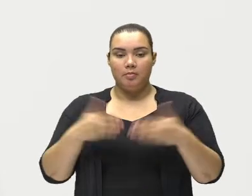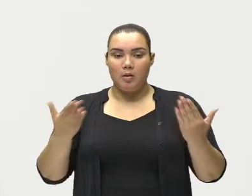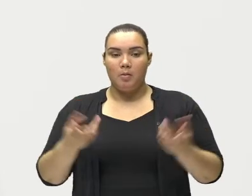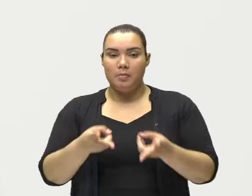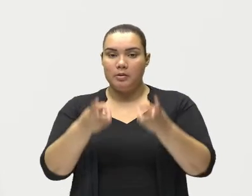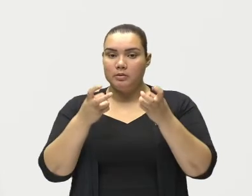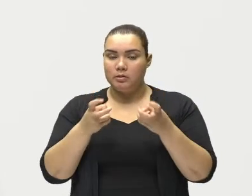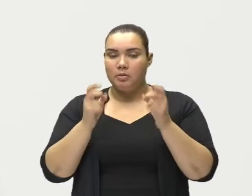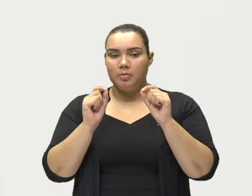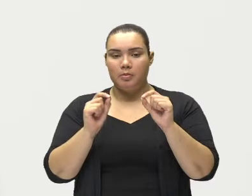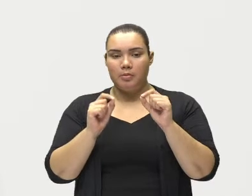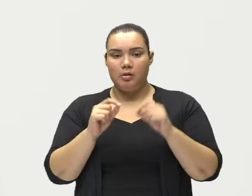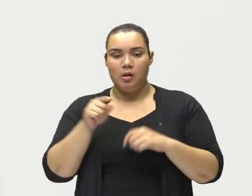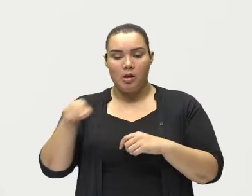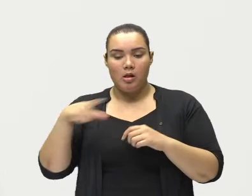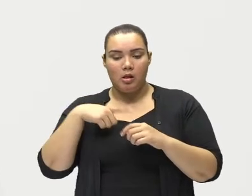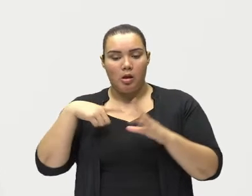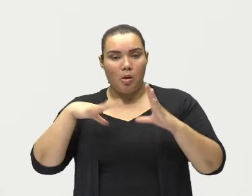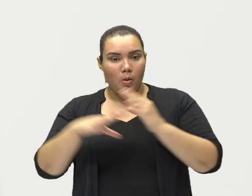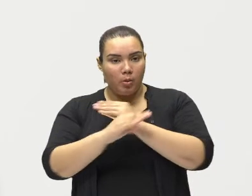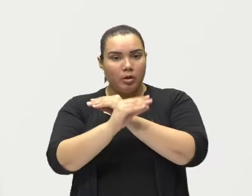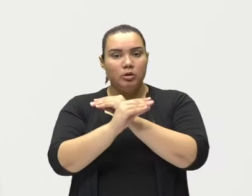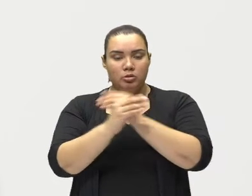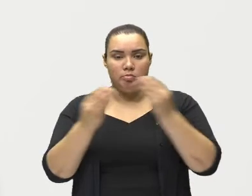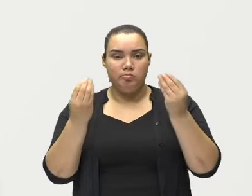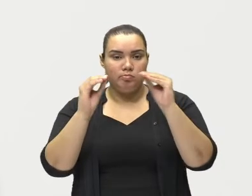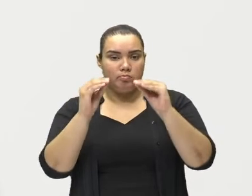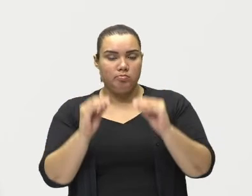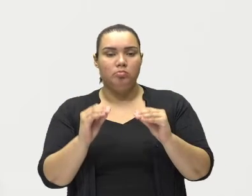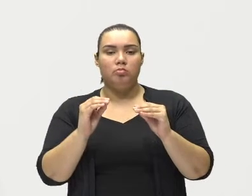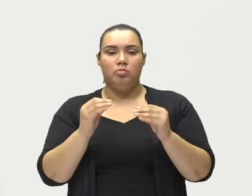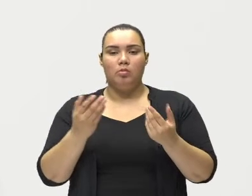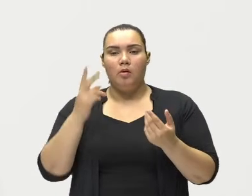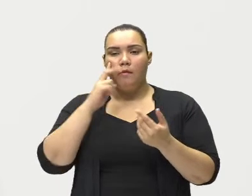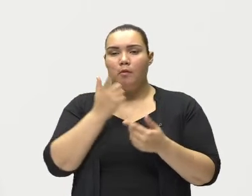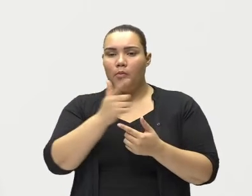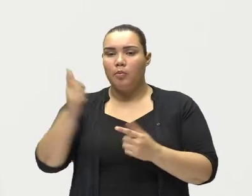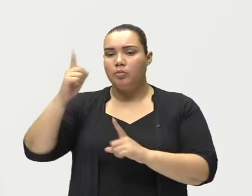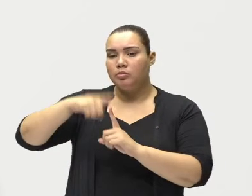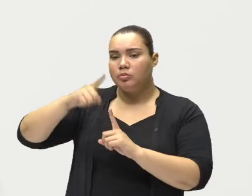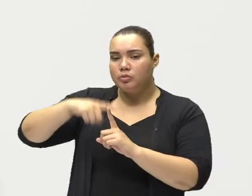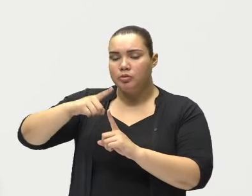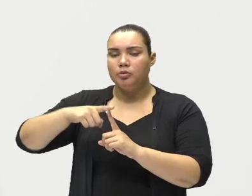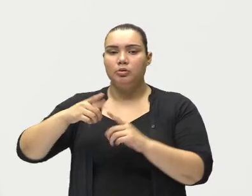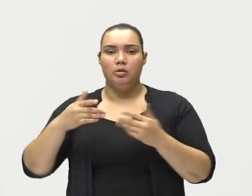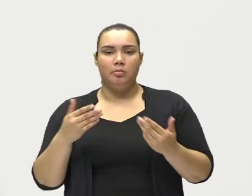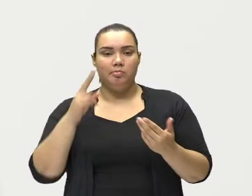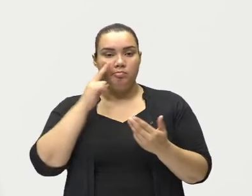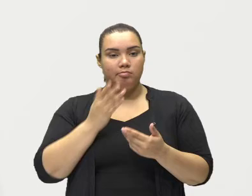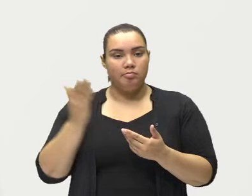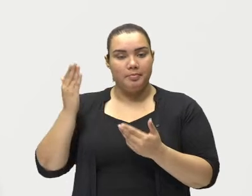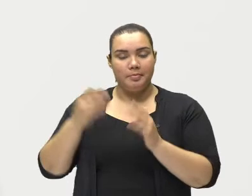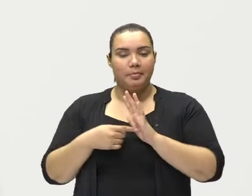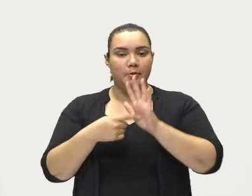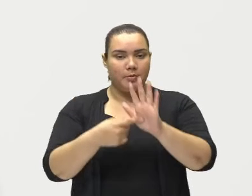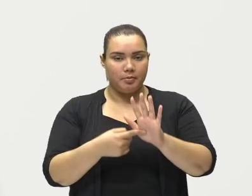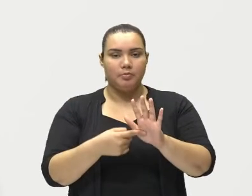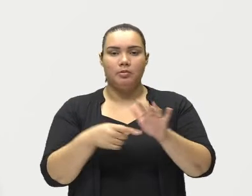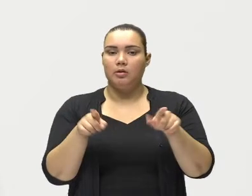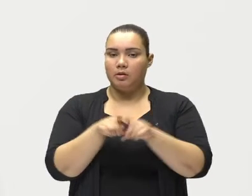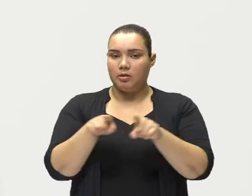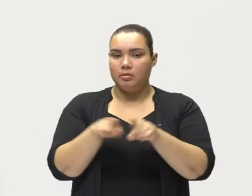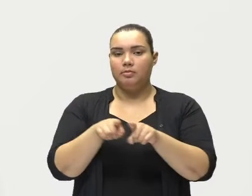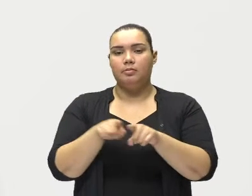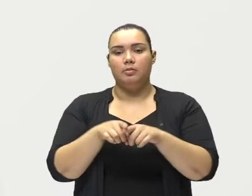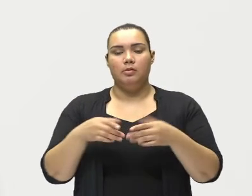aí que esses conectivos, eles vão trazer tal qual uma criança, né? Poderia também tal qual,